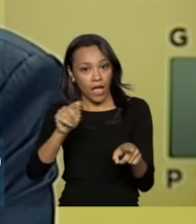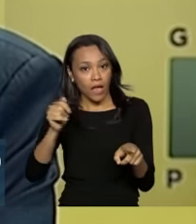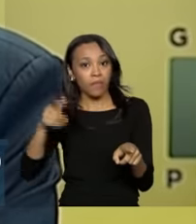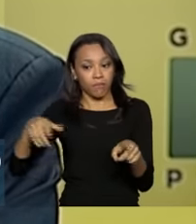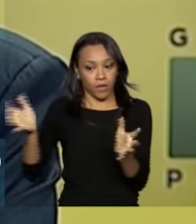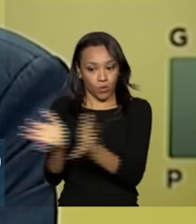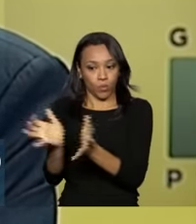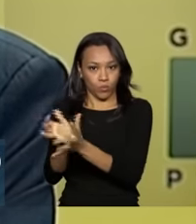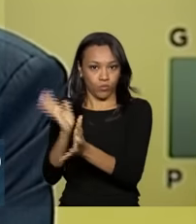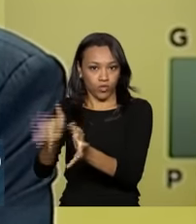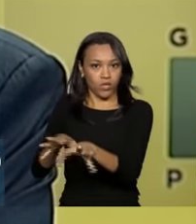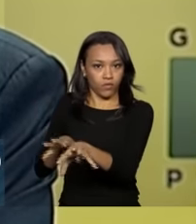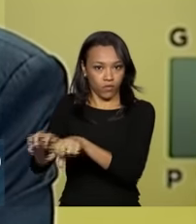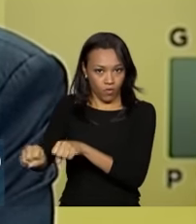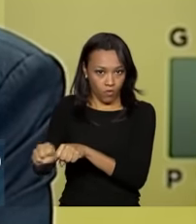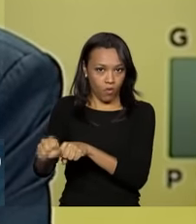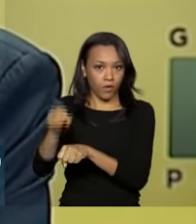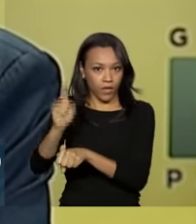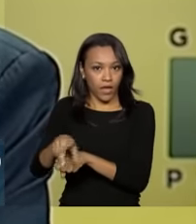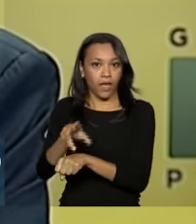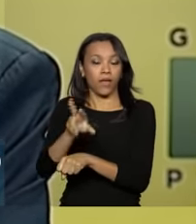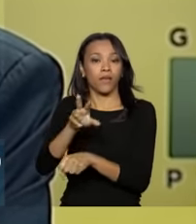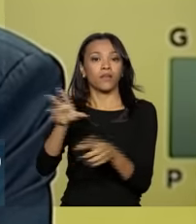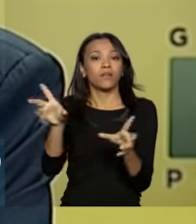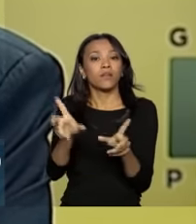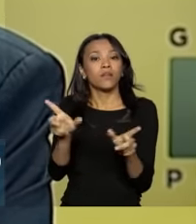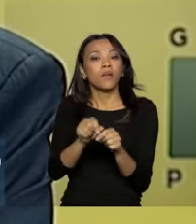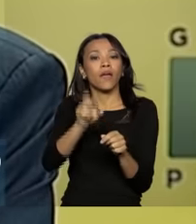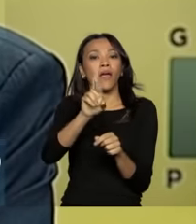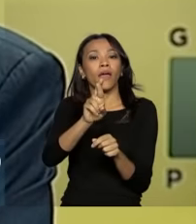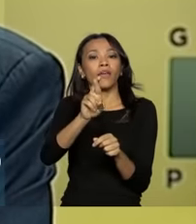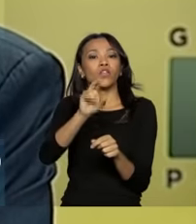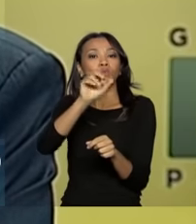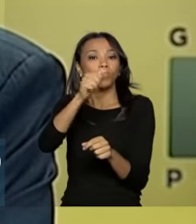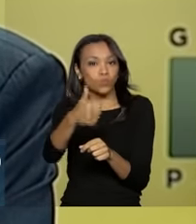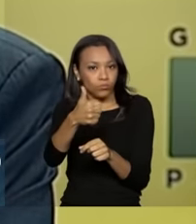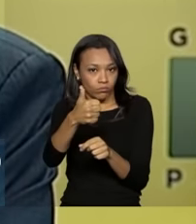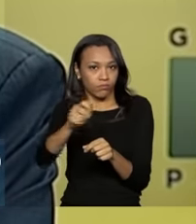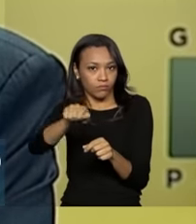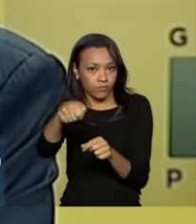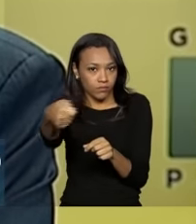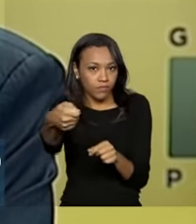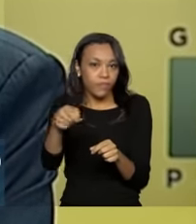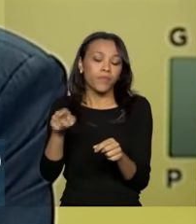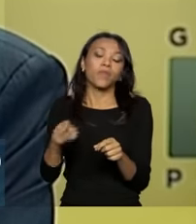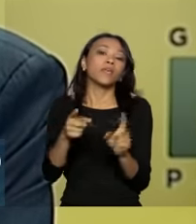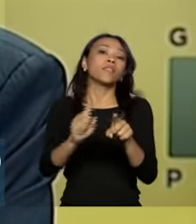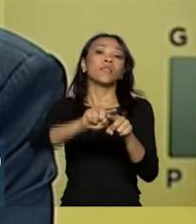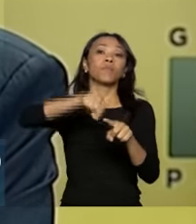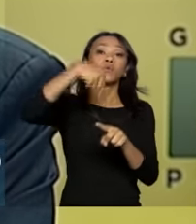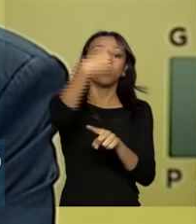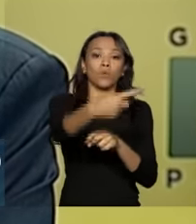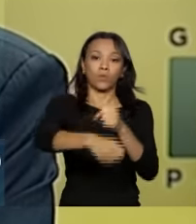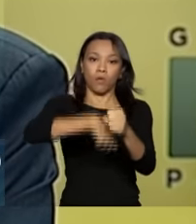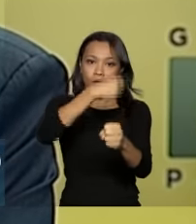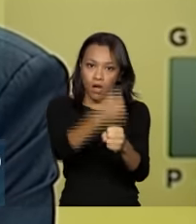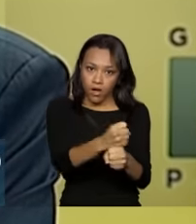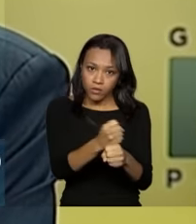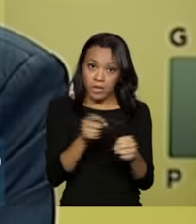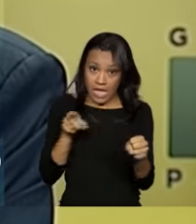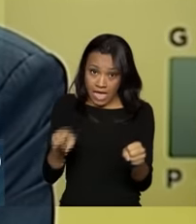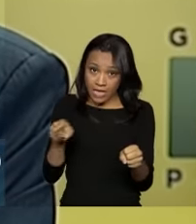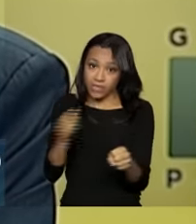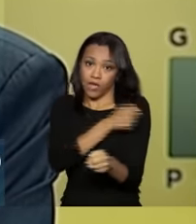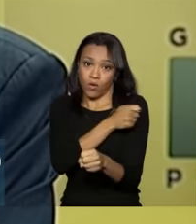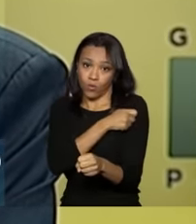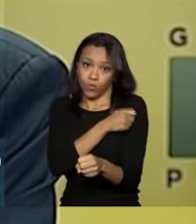que entra no chamado R1, no primeiro ano de residência, como no ano seguinte uma vaga para o mesmo